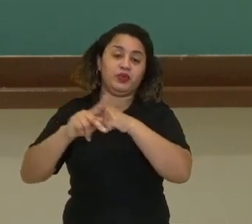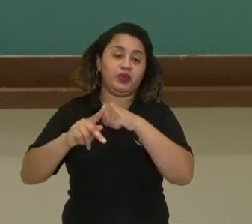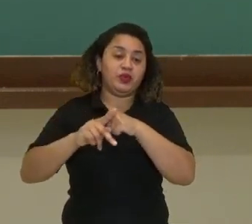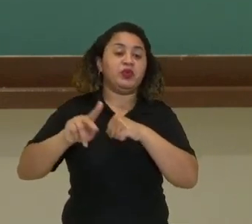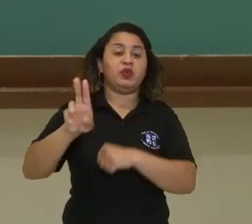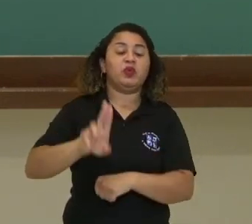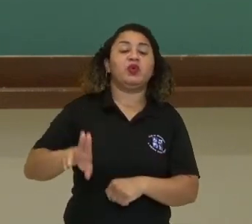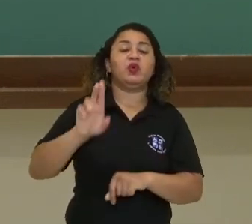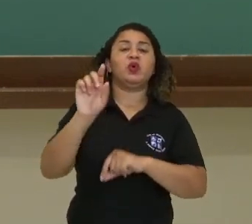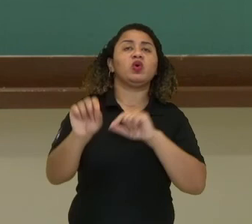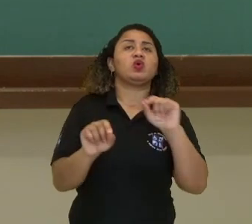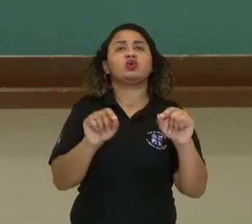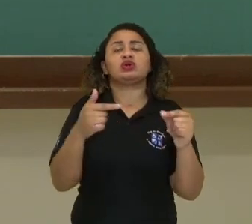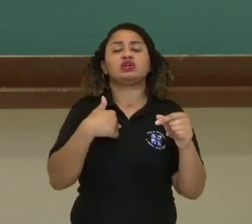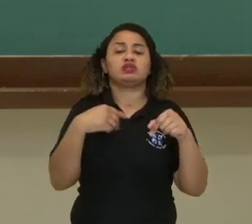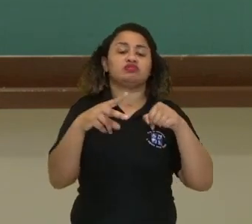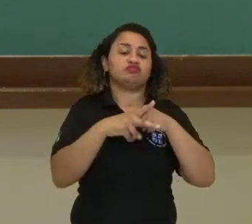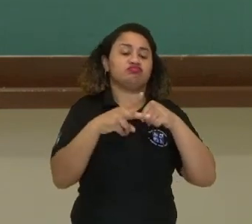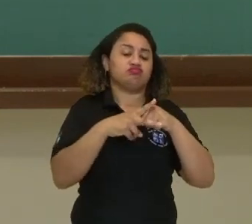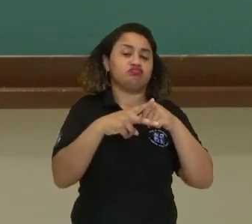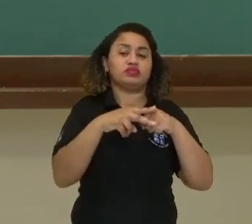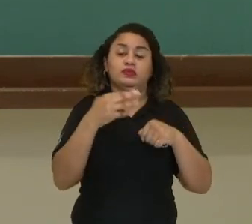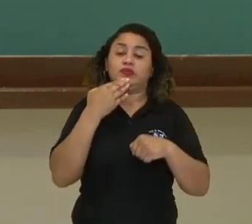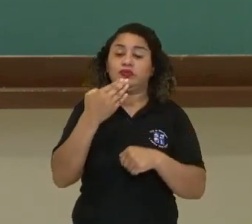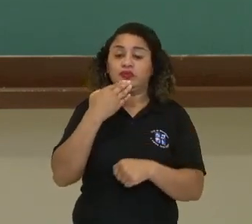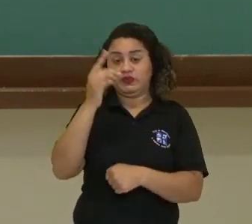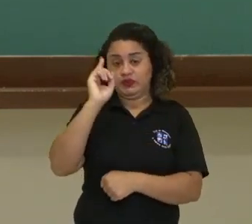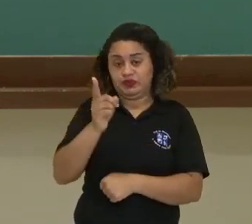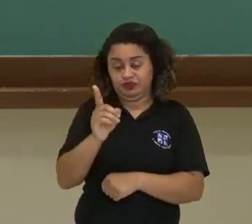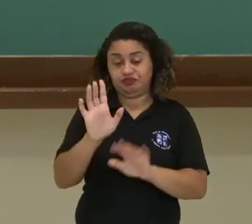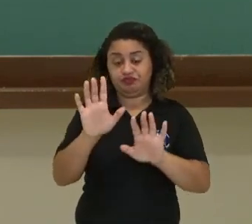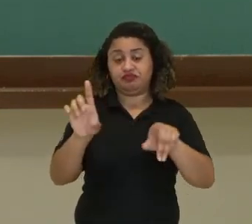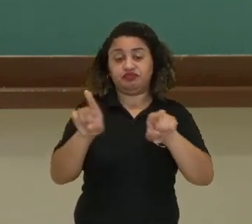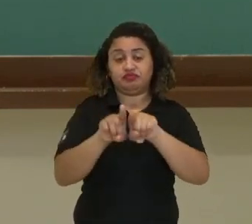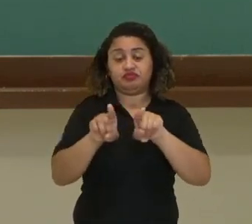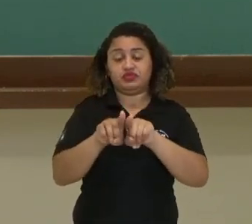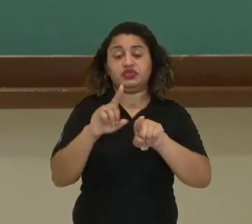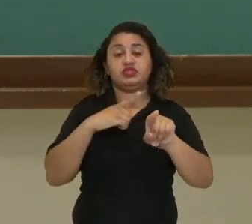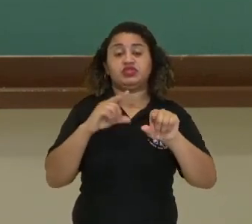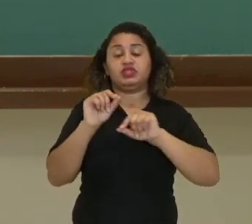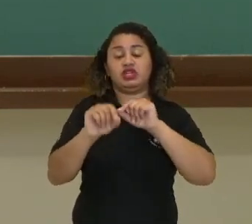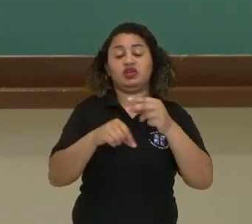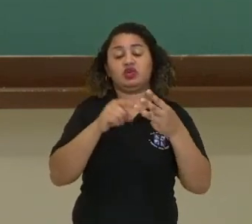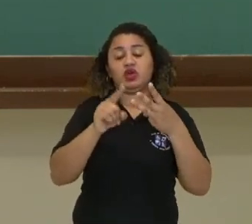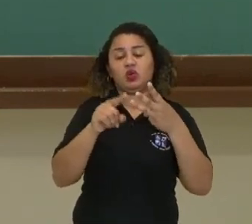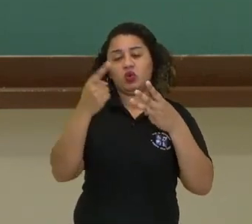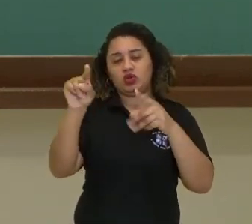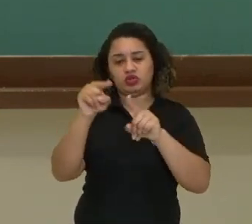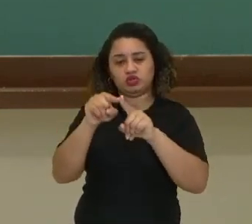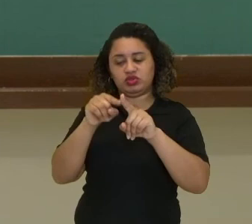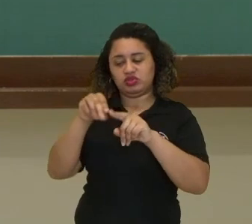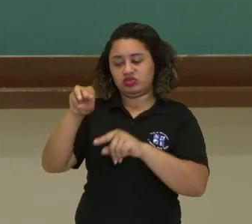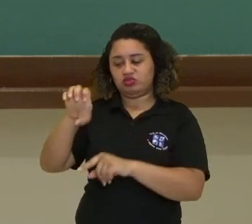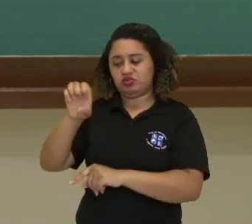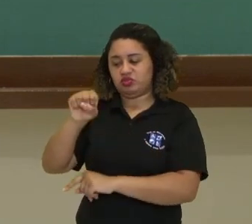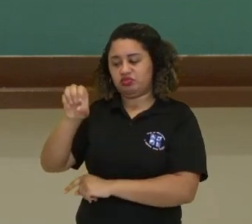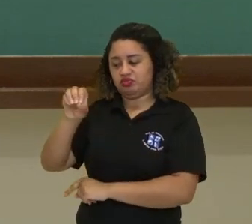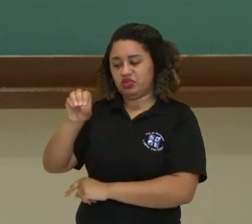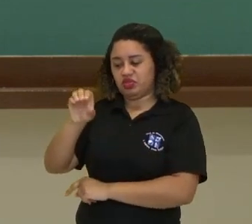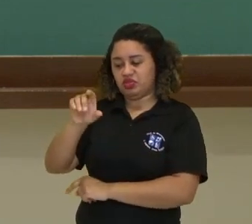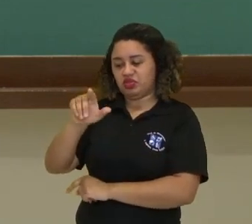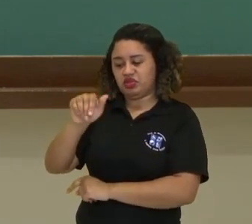aí um verbo no imperativo. E eu também tenho a mesóclise, que é aquela que